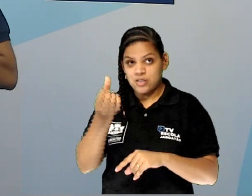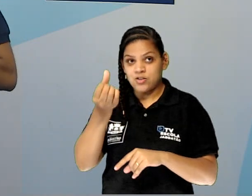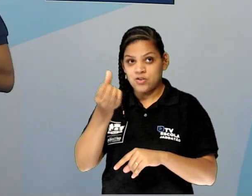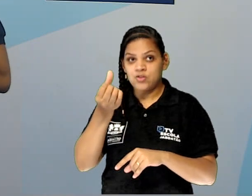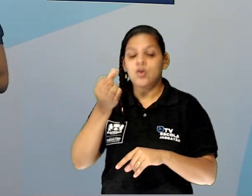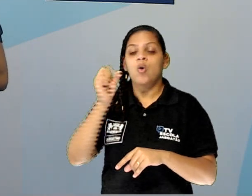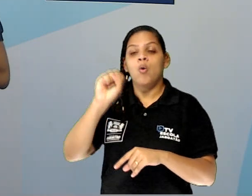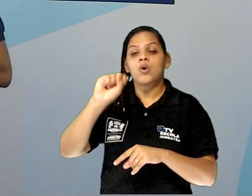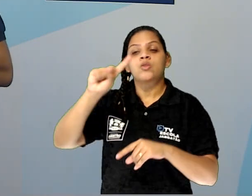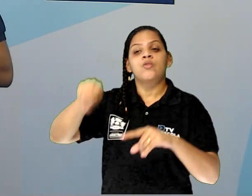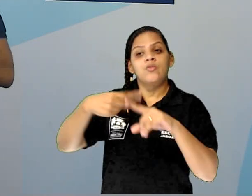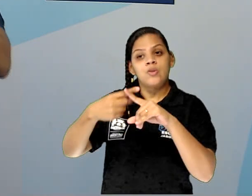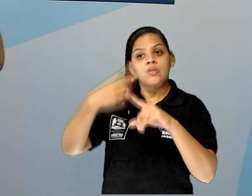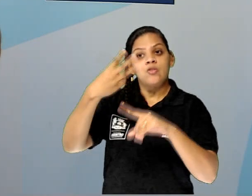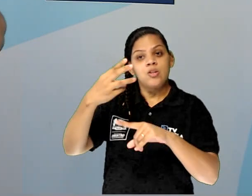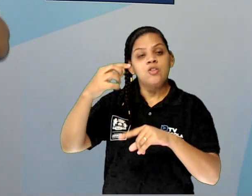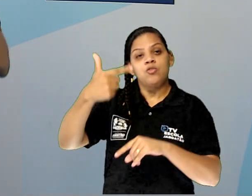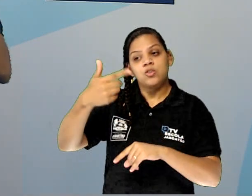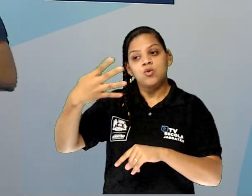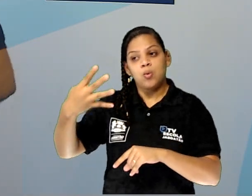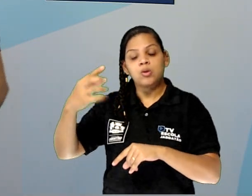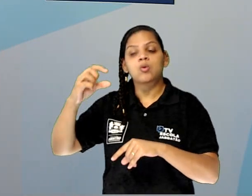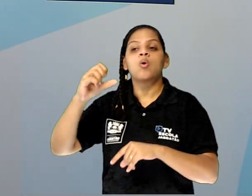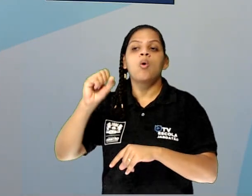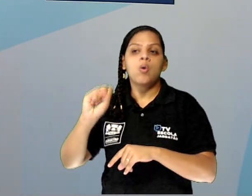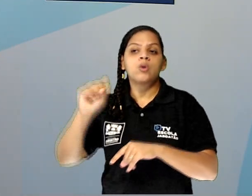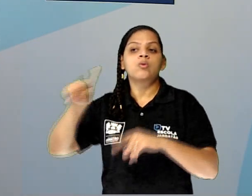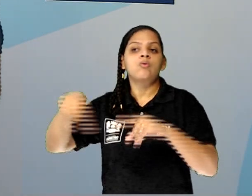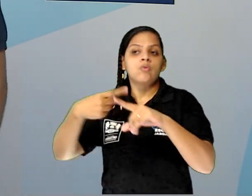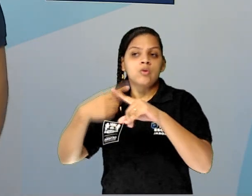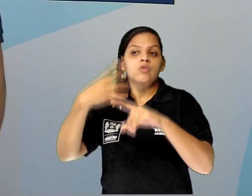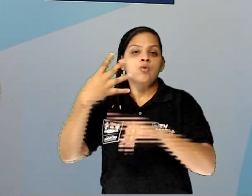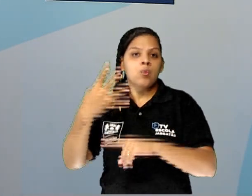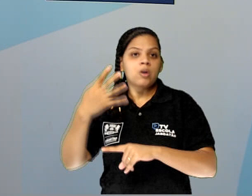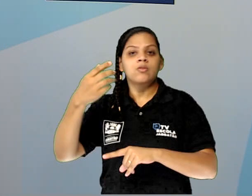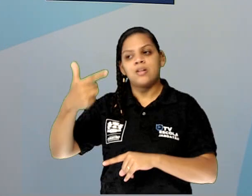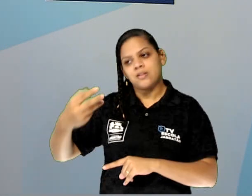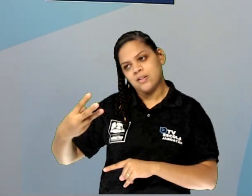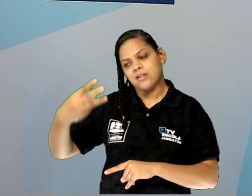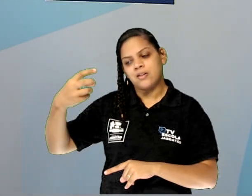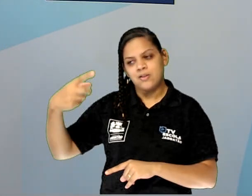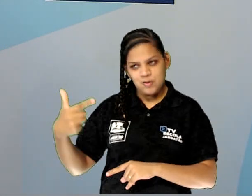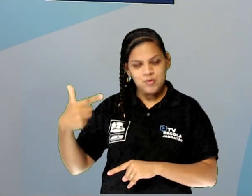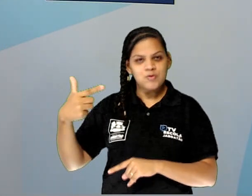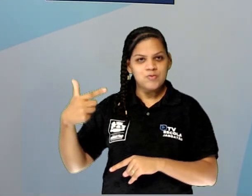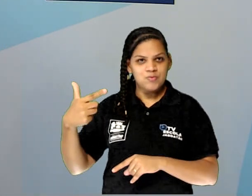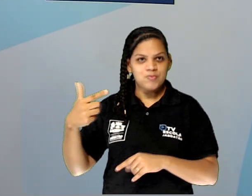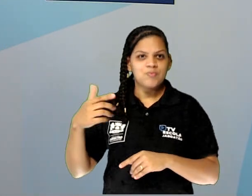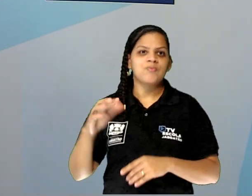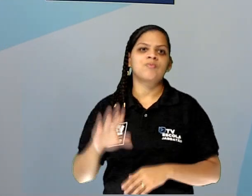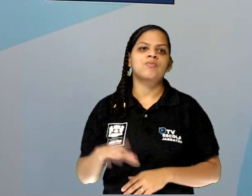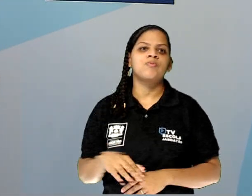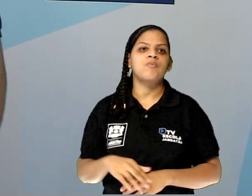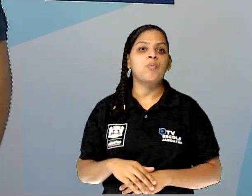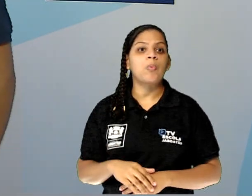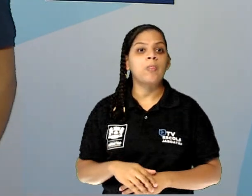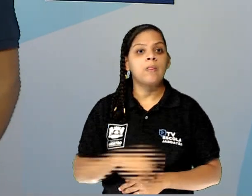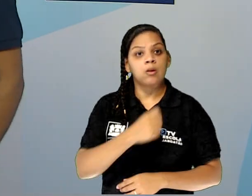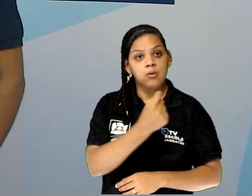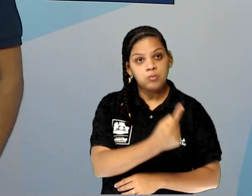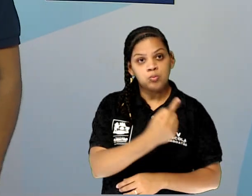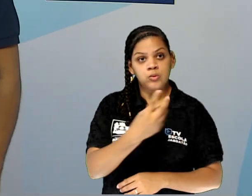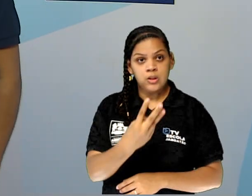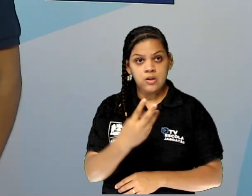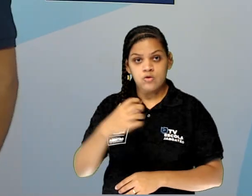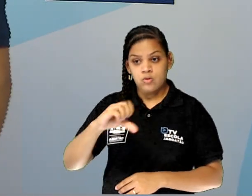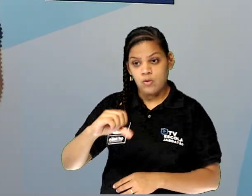vezes 3, 24. E a quarta casa, 8 vezes 4, que vai dar 32. Próxima, 1, 3, 9